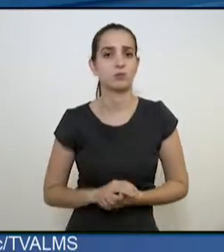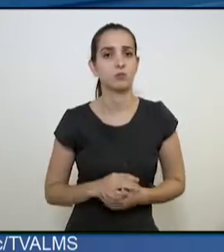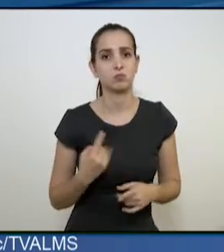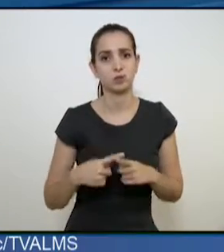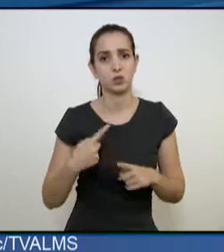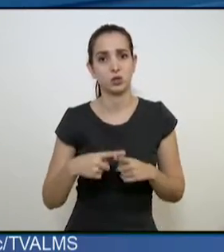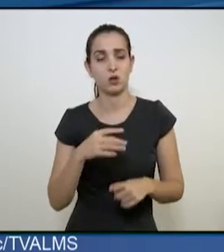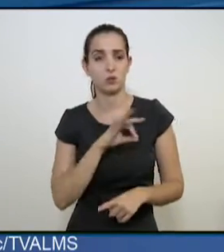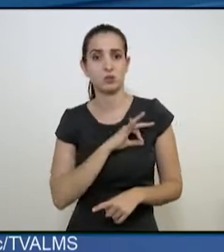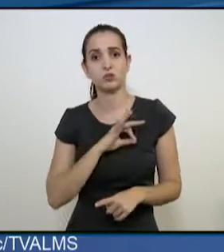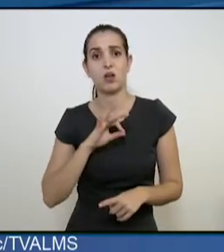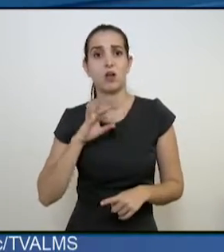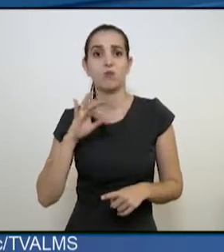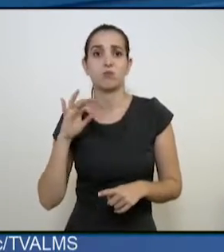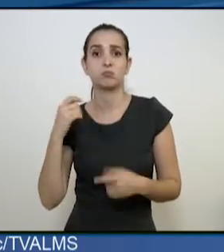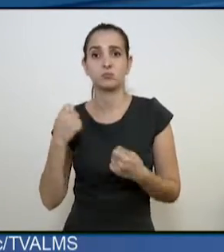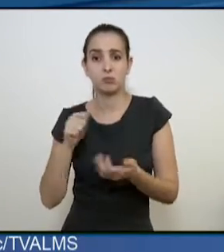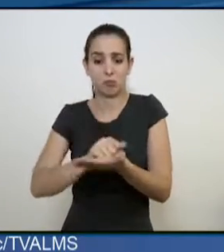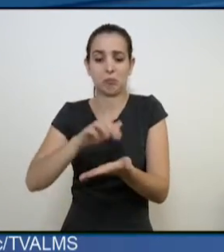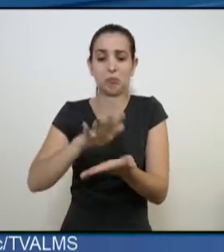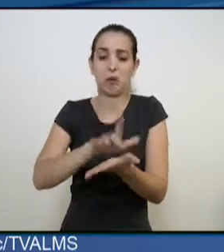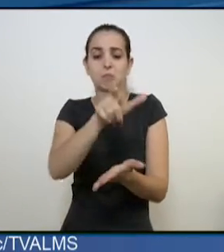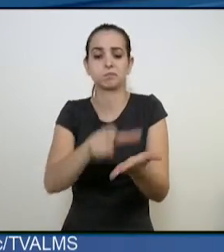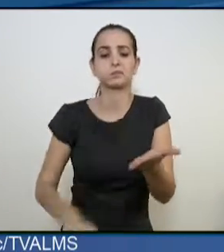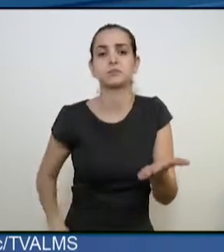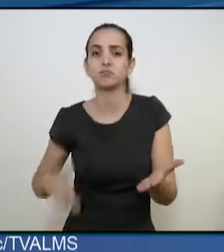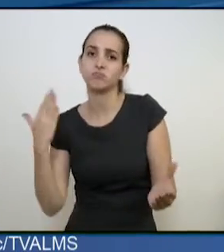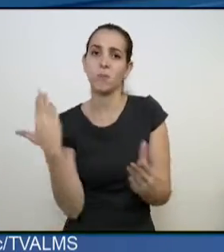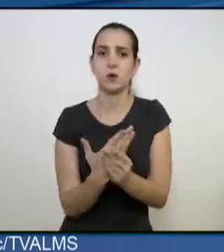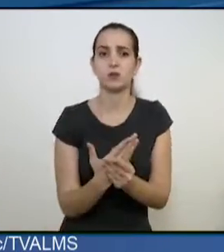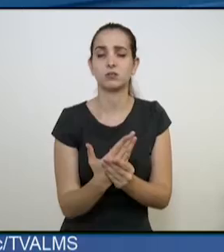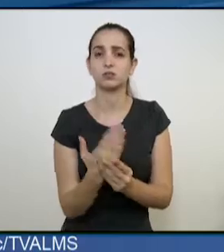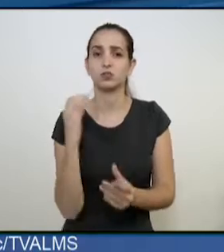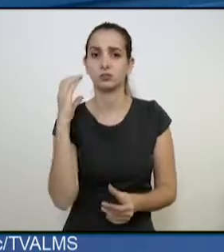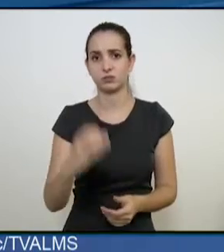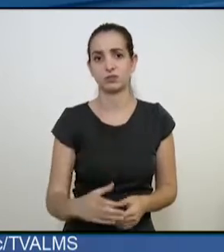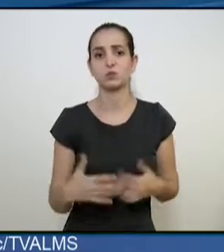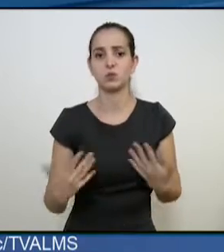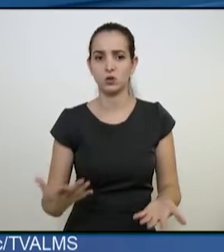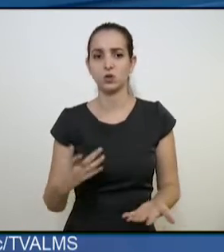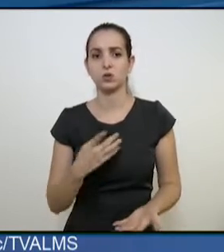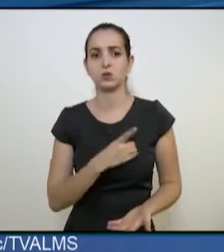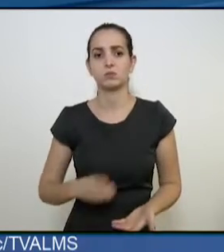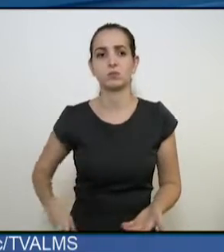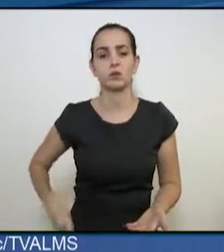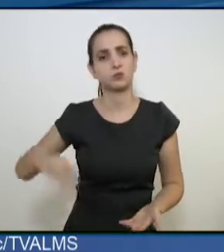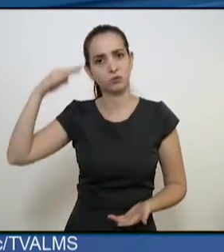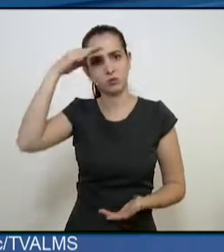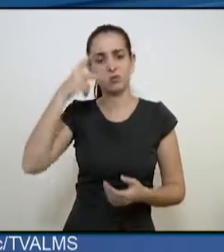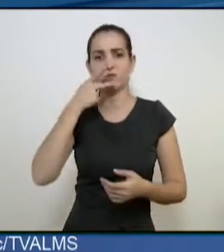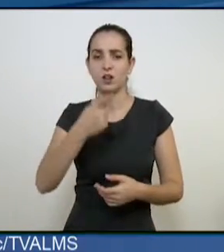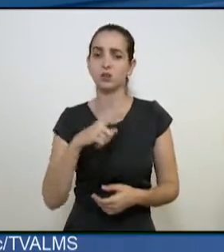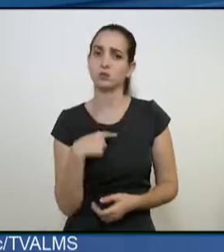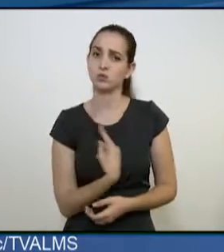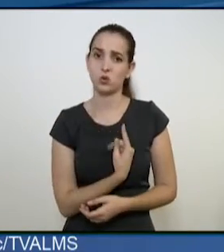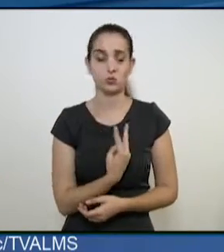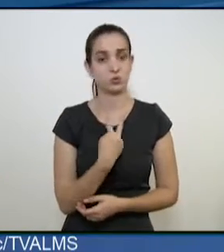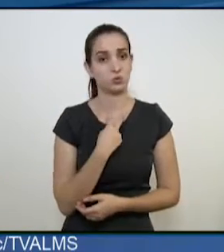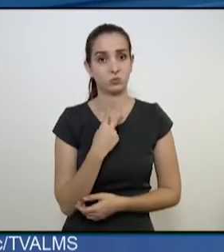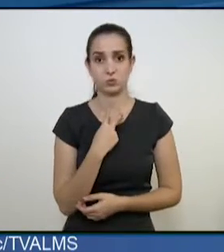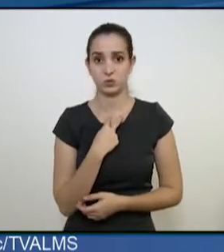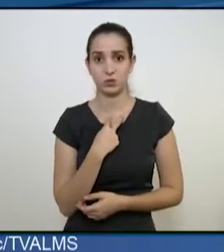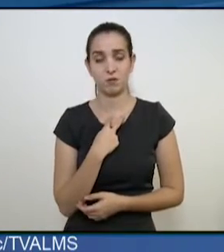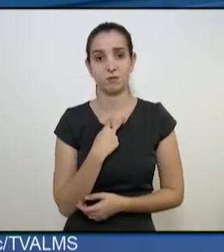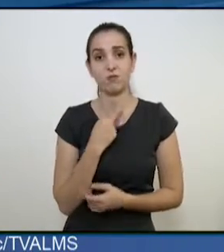responde crime. Esses dias votamos aqui, e o deputado Cabalmi foi feliz na fala dele, não podemos colocar